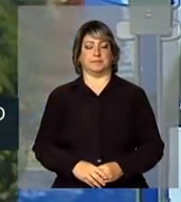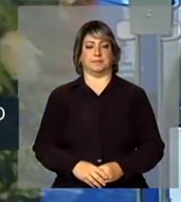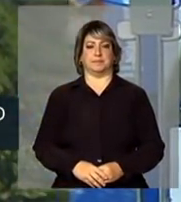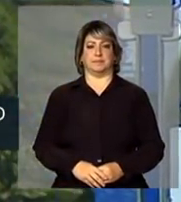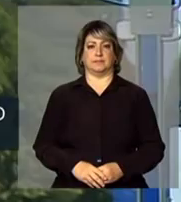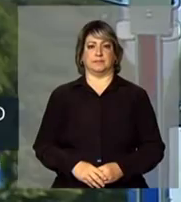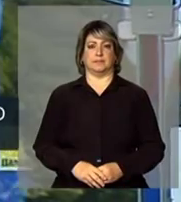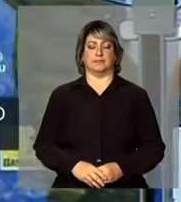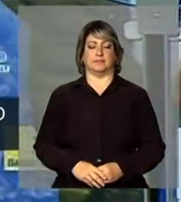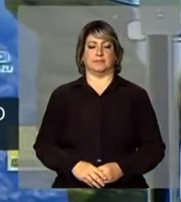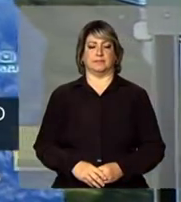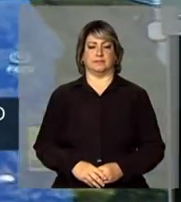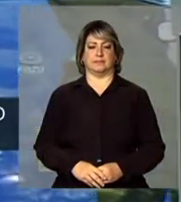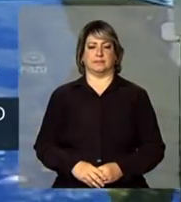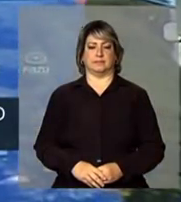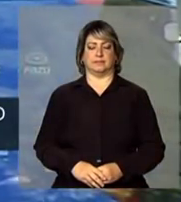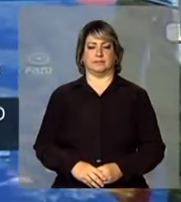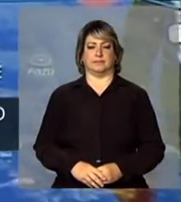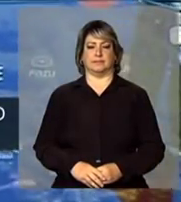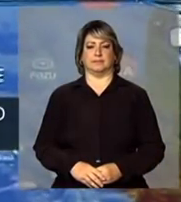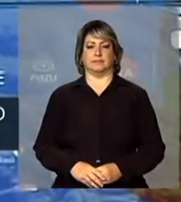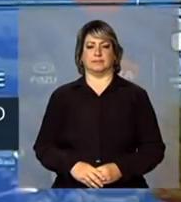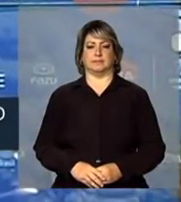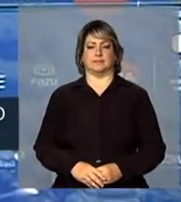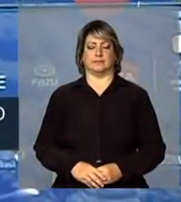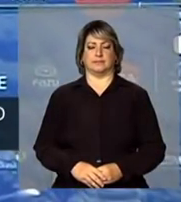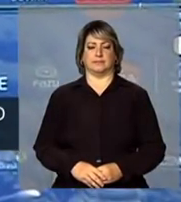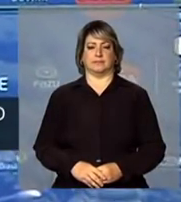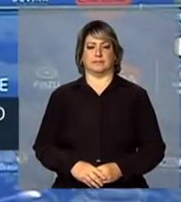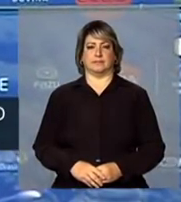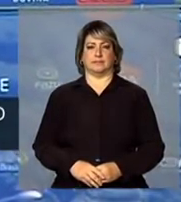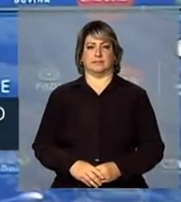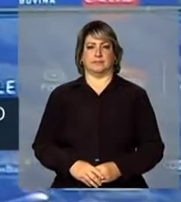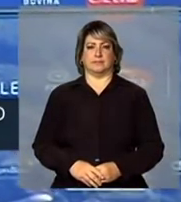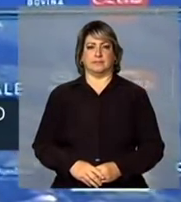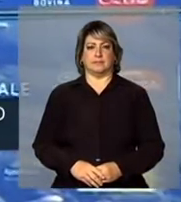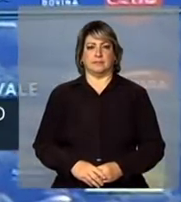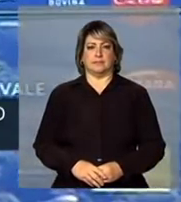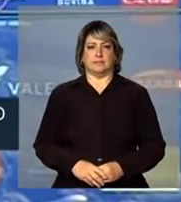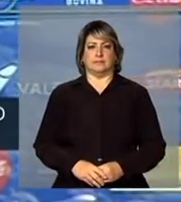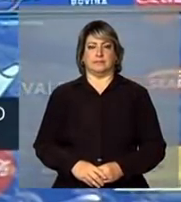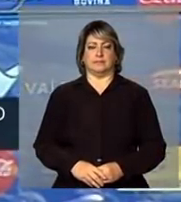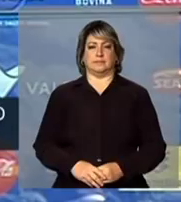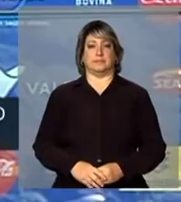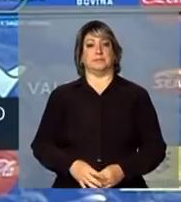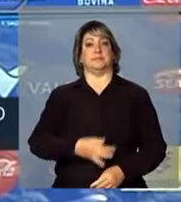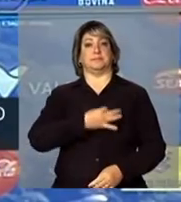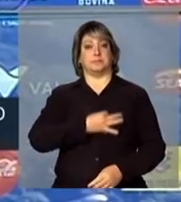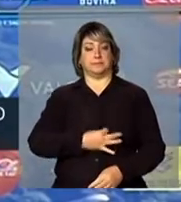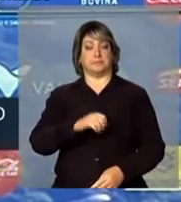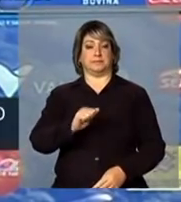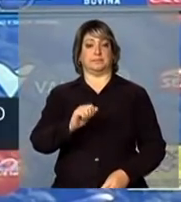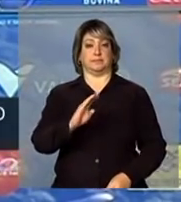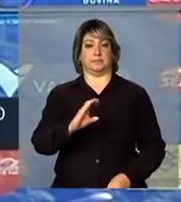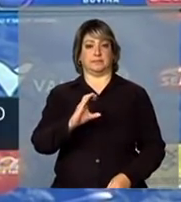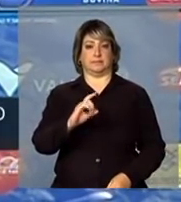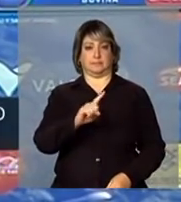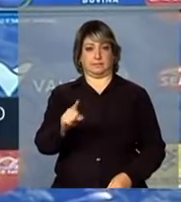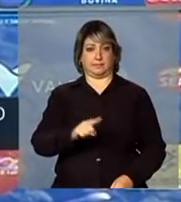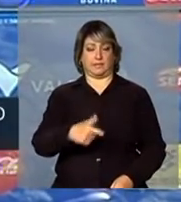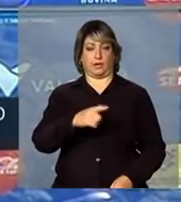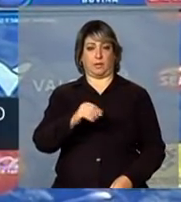Música. Mérito ABCZ